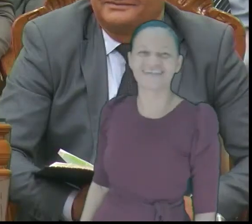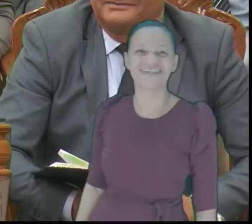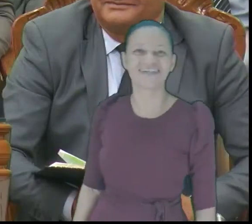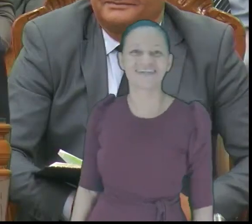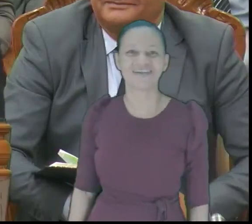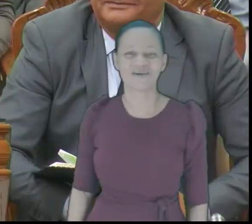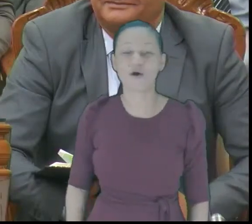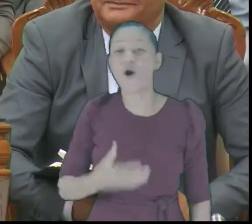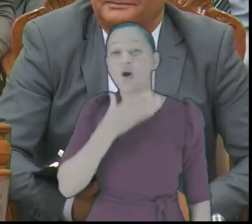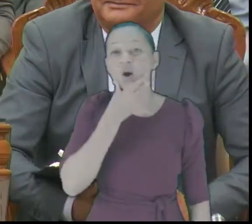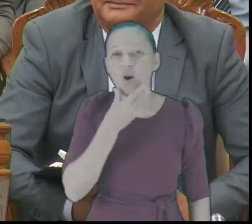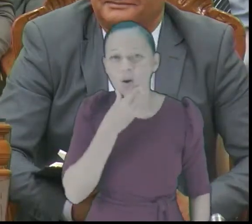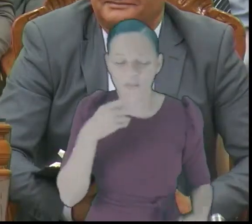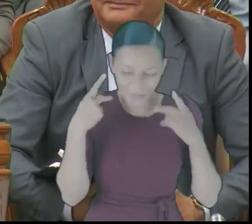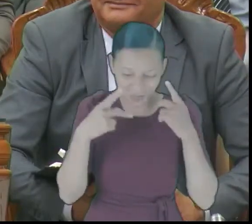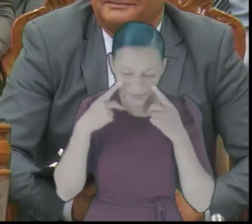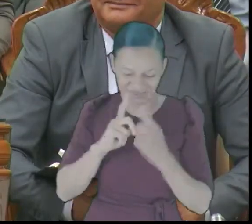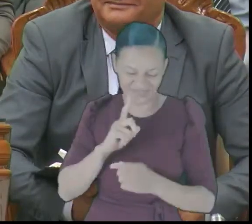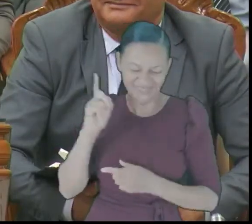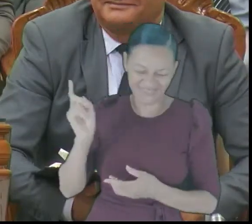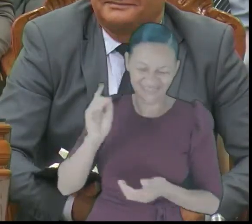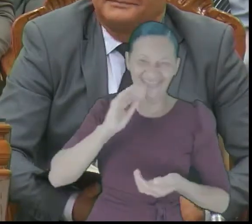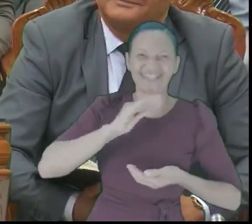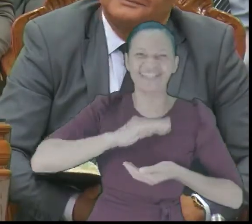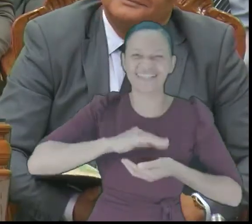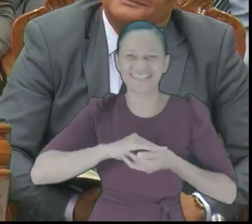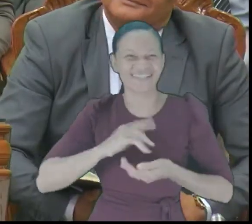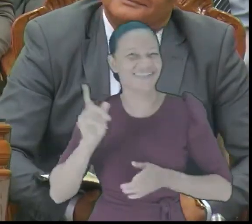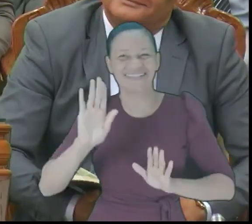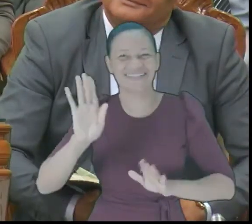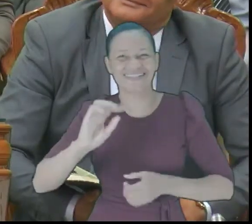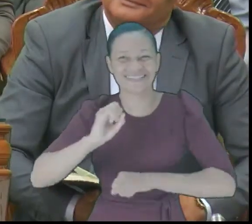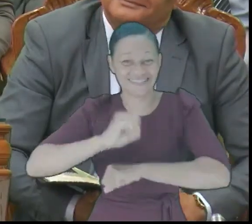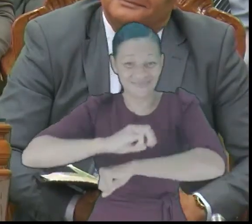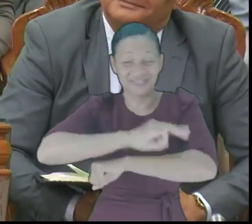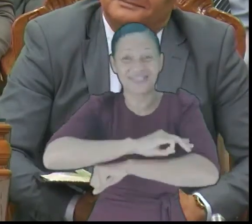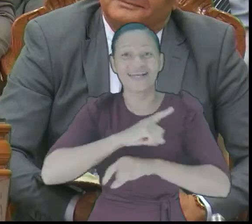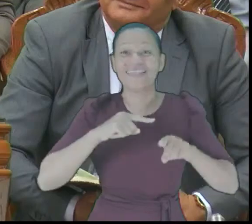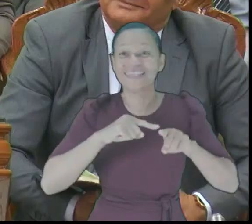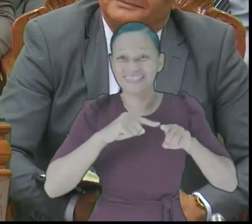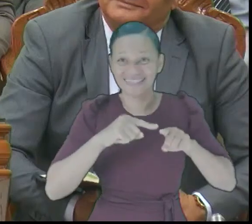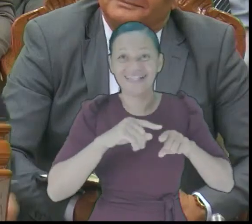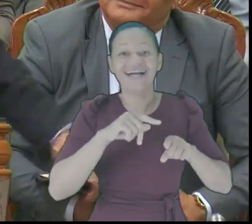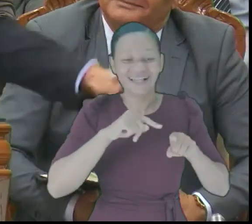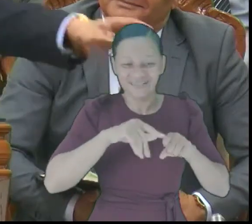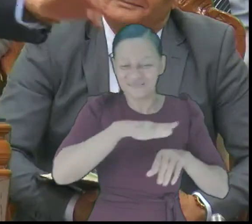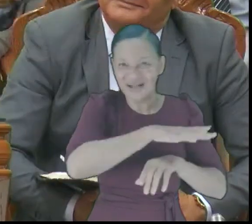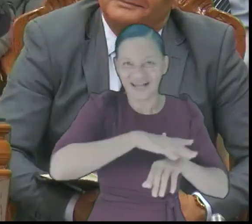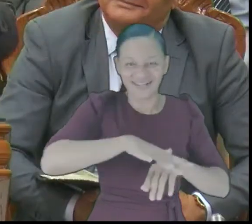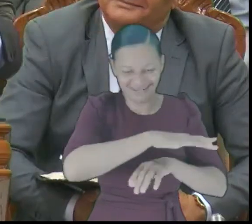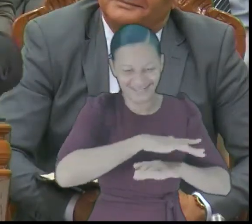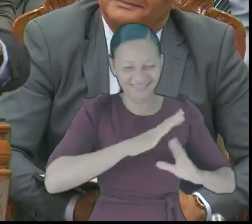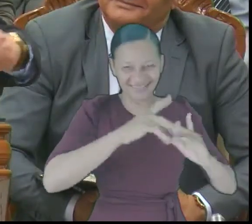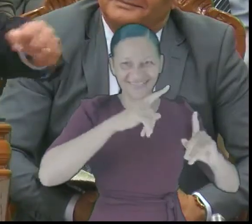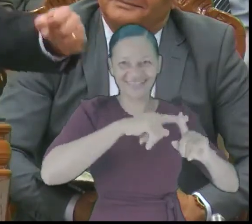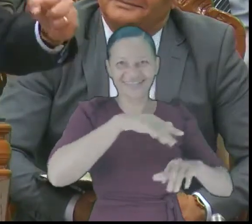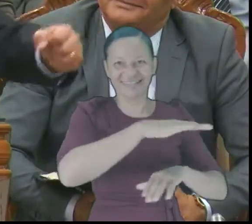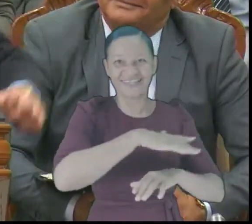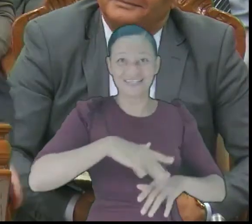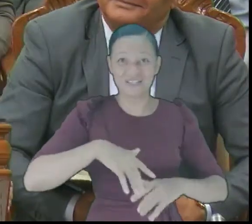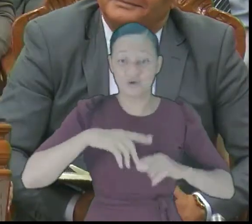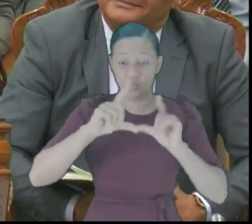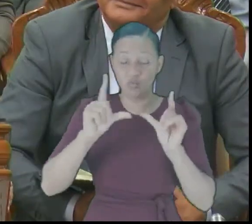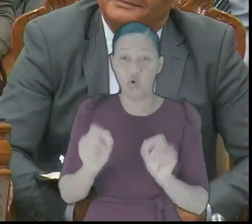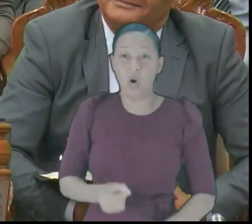Chegou um pregador lá em Delmiro Gouveia, em São Miguel, e deu os 4 assopros lá, irmão, o menino que estava no corredor, ele tinha um pulmão